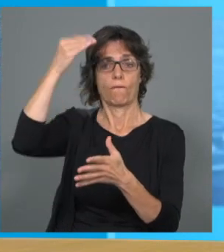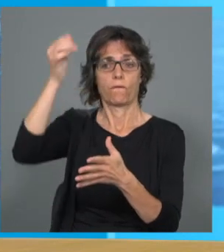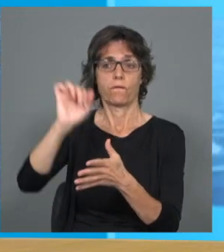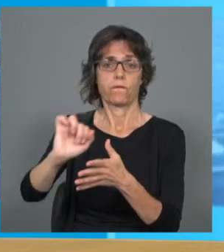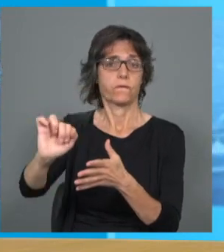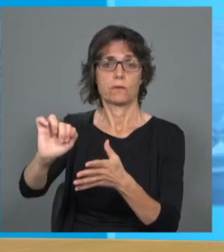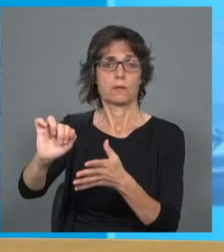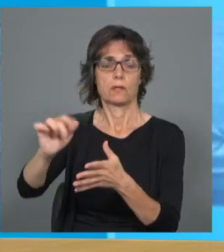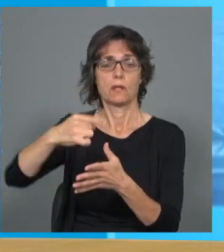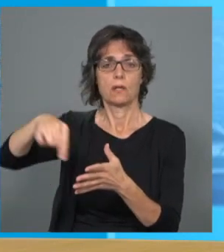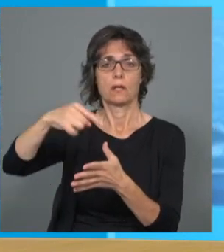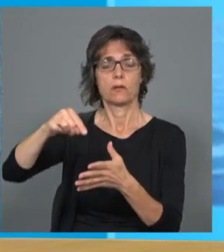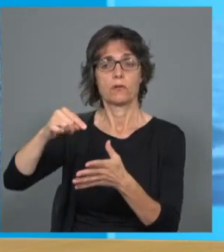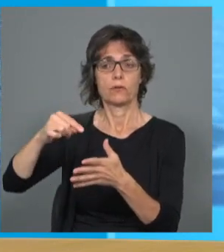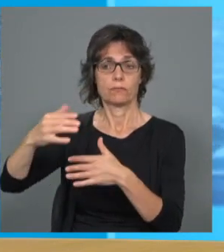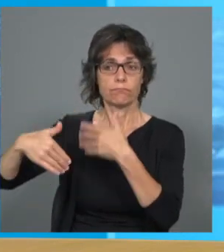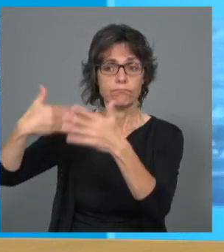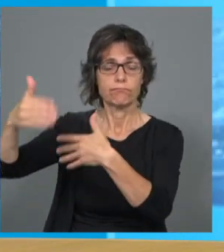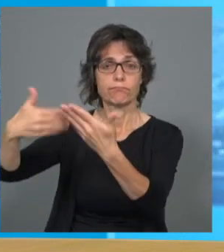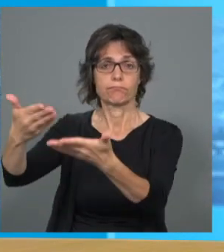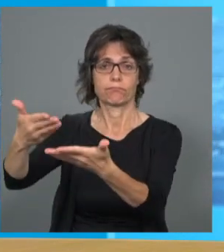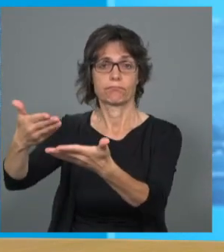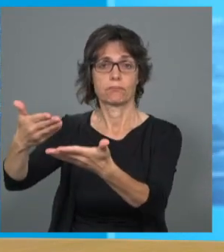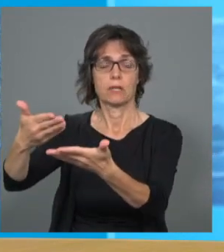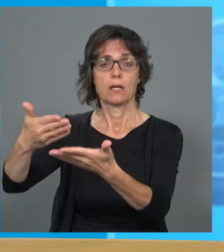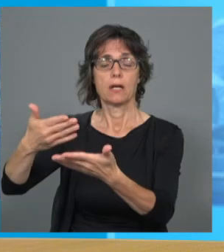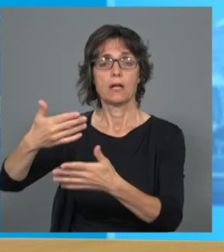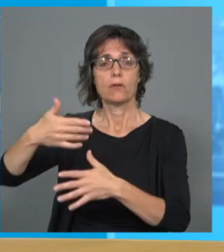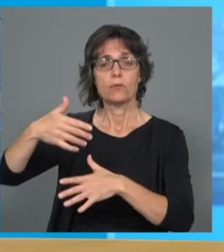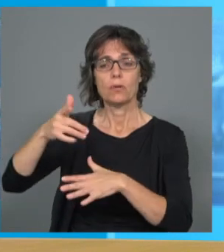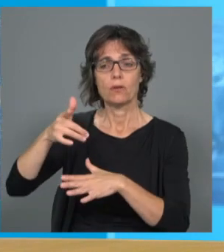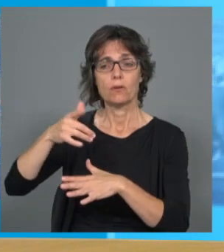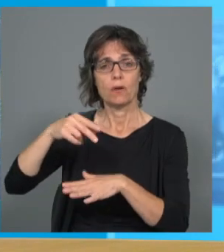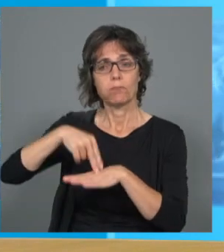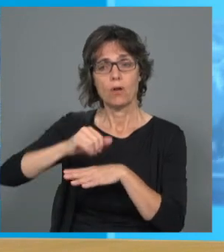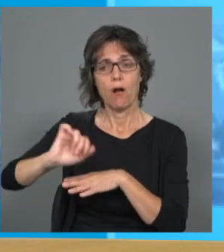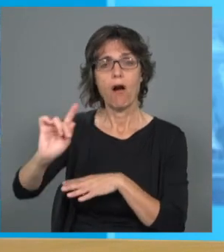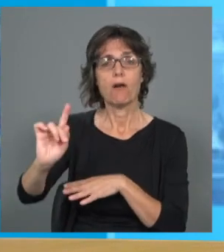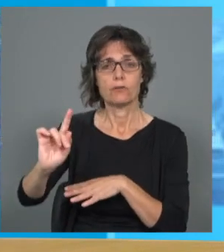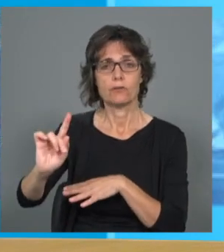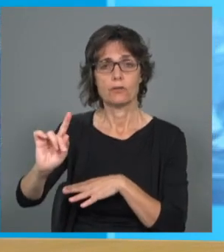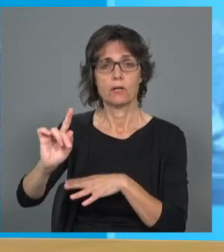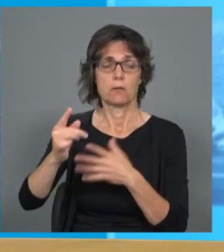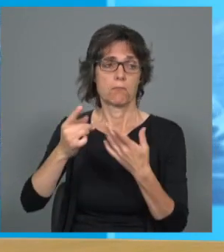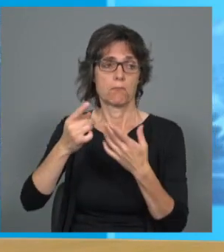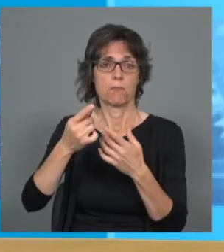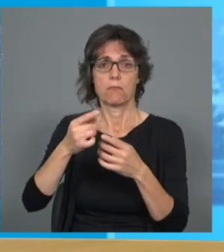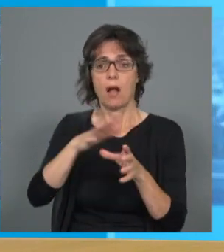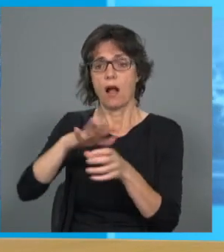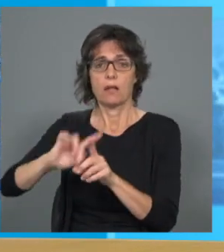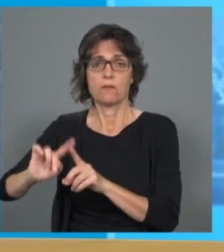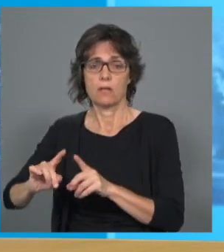que os ouvir, porque vão ser eles que vão levar tudo isto pela frente, não é? Estejamos nós a falar da parte do ensino, estejamos nós a falar da